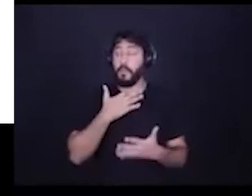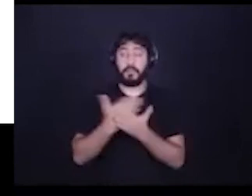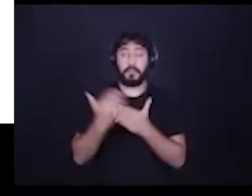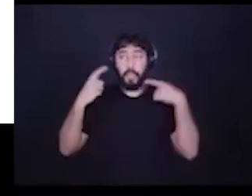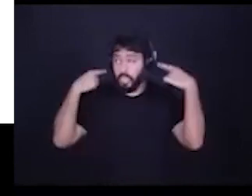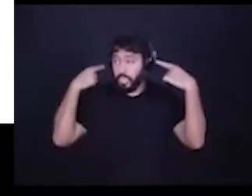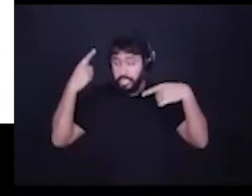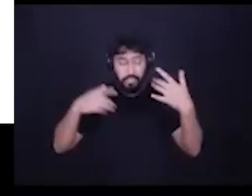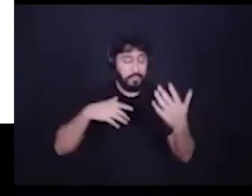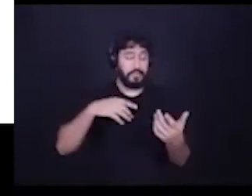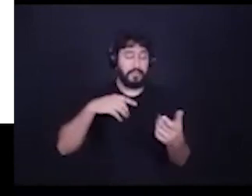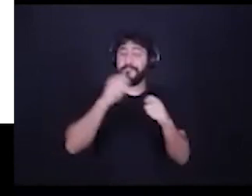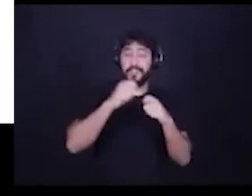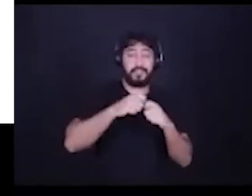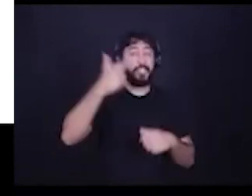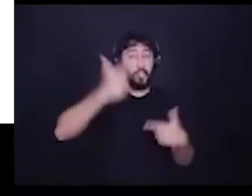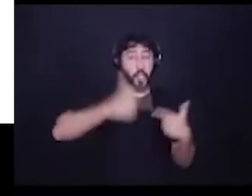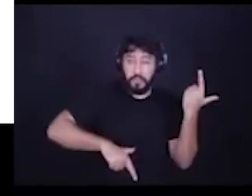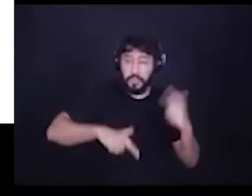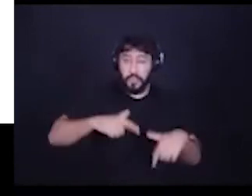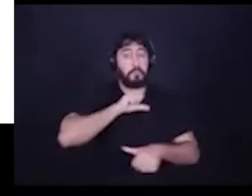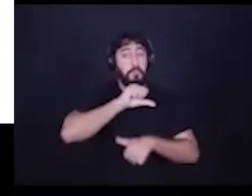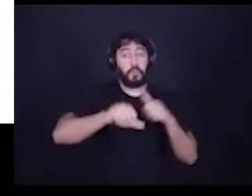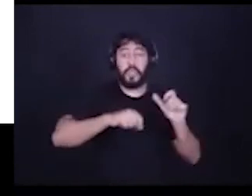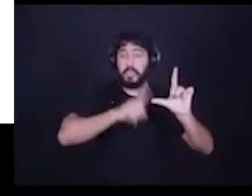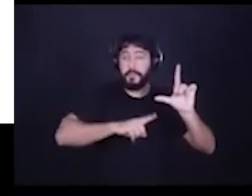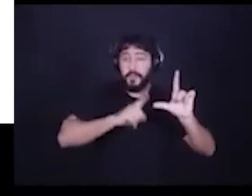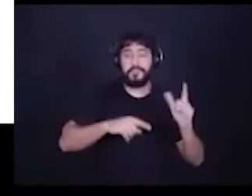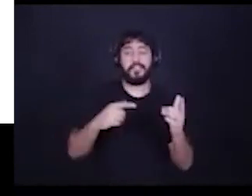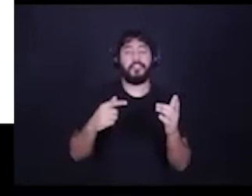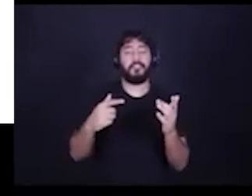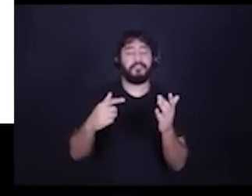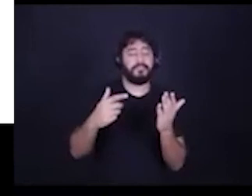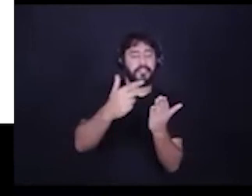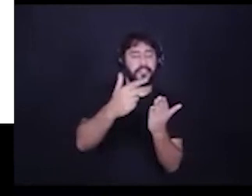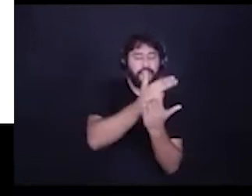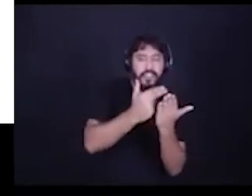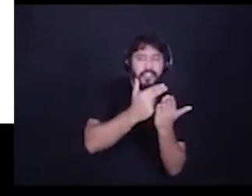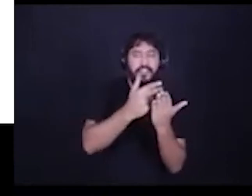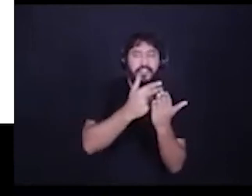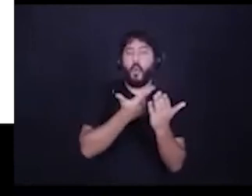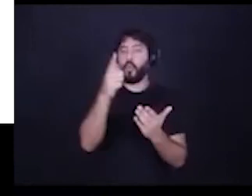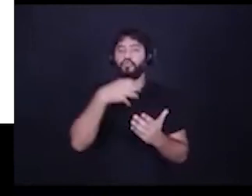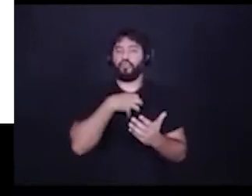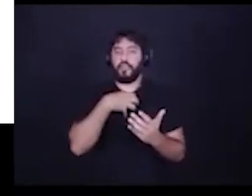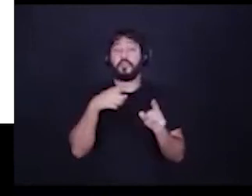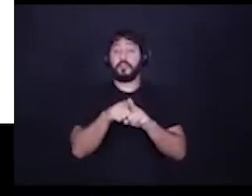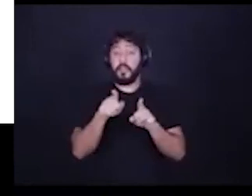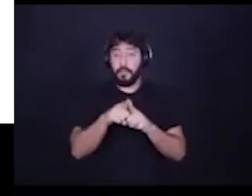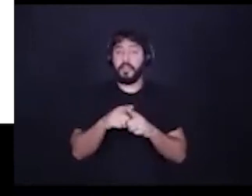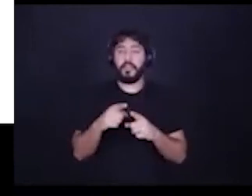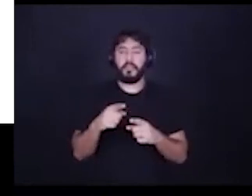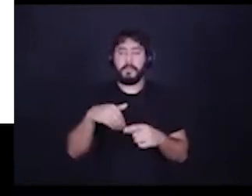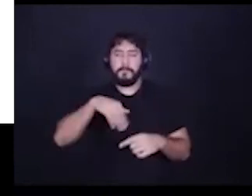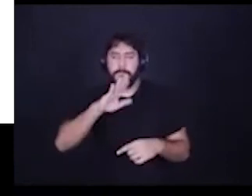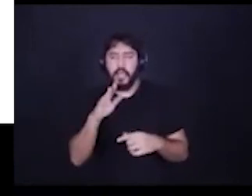começar a mudar de tipografia, escrever de outras maneiras, explorar mais essa coisa da carta de baralho, dessas